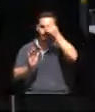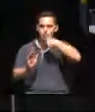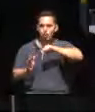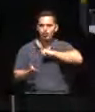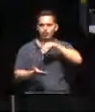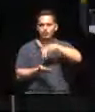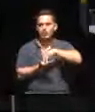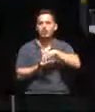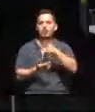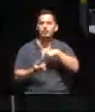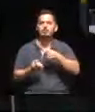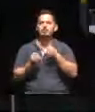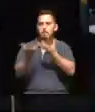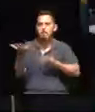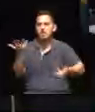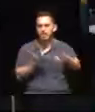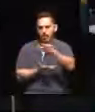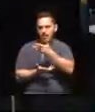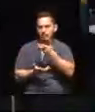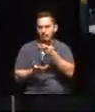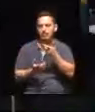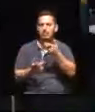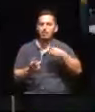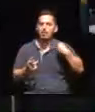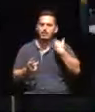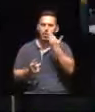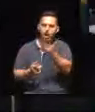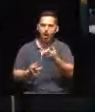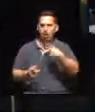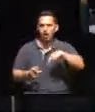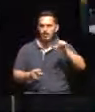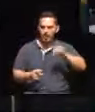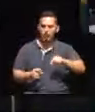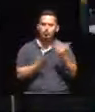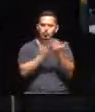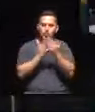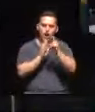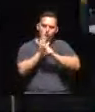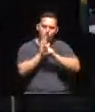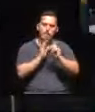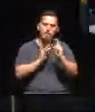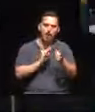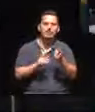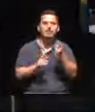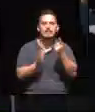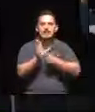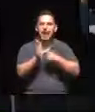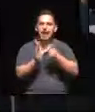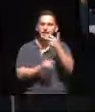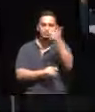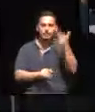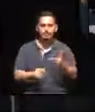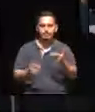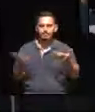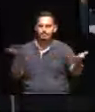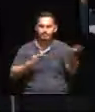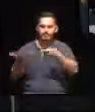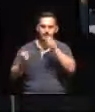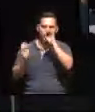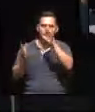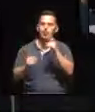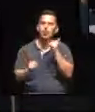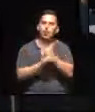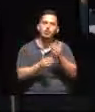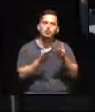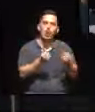nossa posição e partilhamos a preocupação de haver estudos e relatórios que determinem a necessidade absoluta de abate quando outra